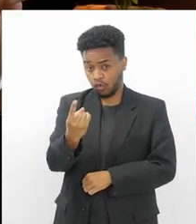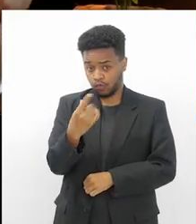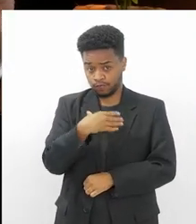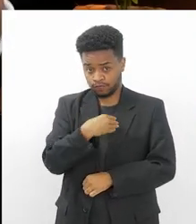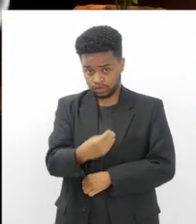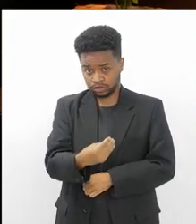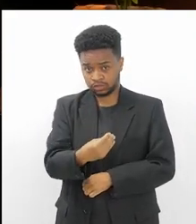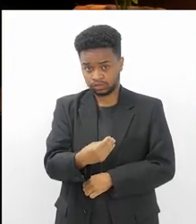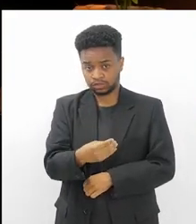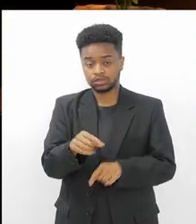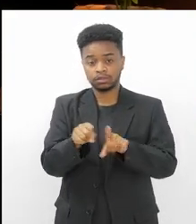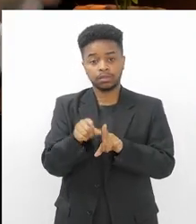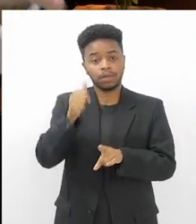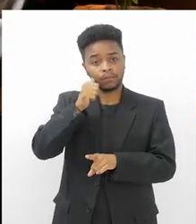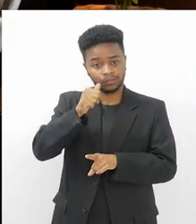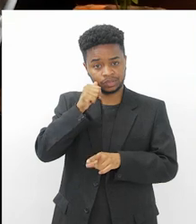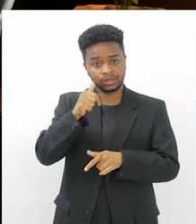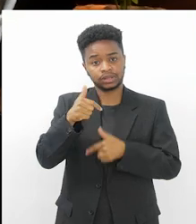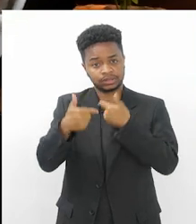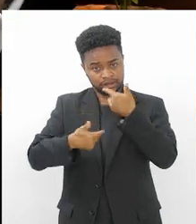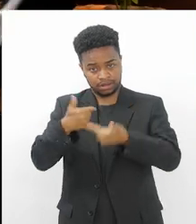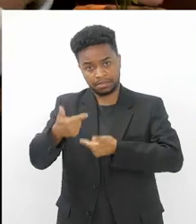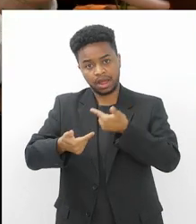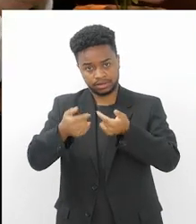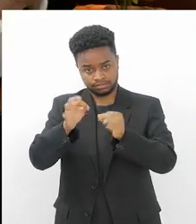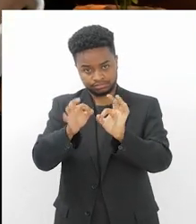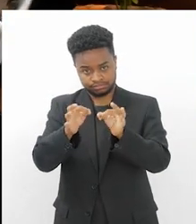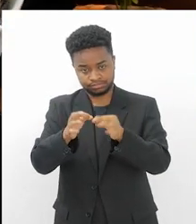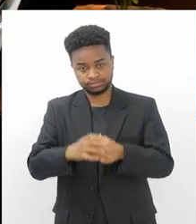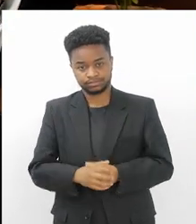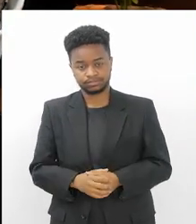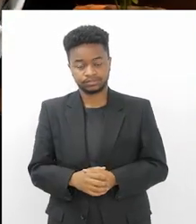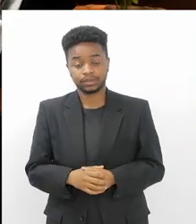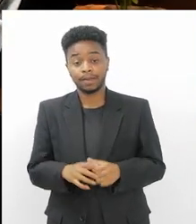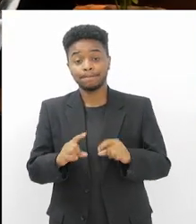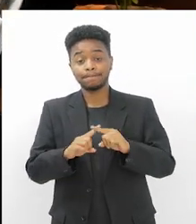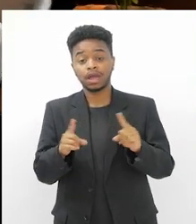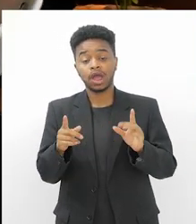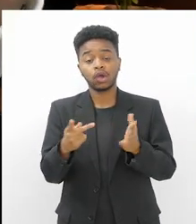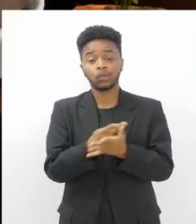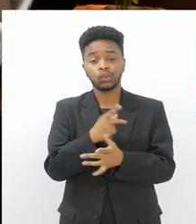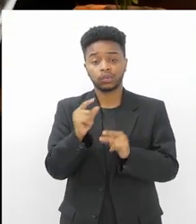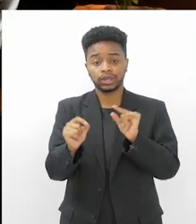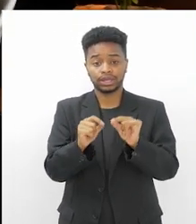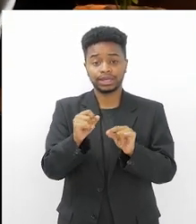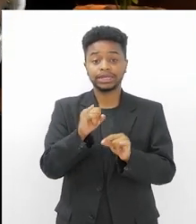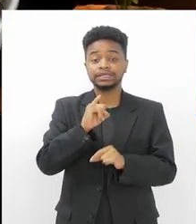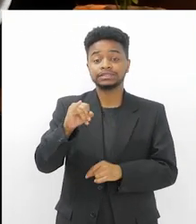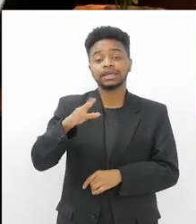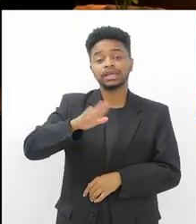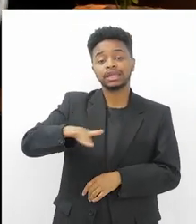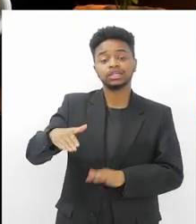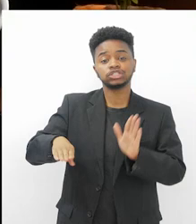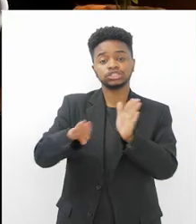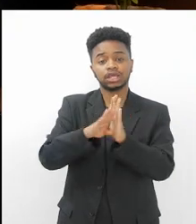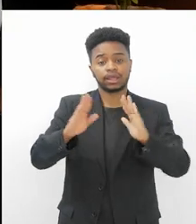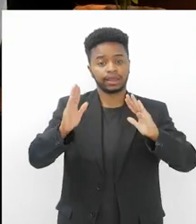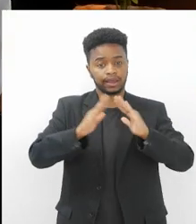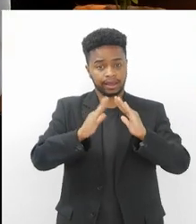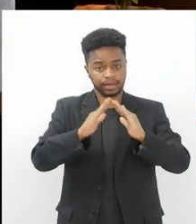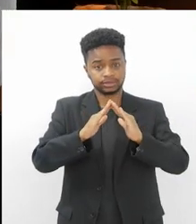filho, e as mulheres trabalham, né, na China, o que acontece é que quando a criança chega em